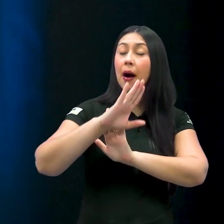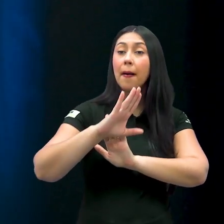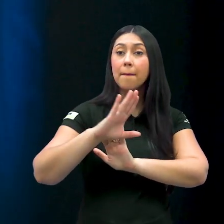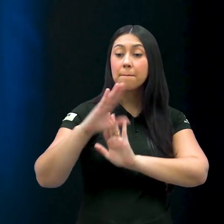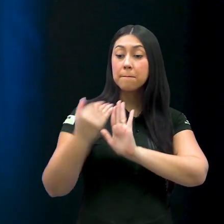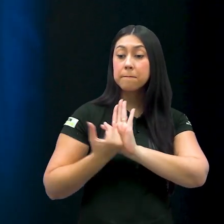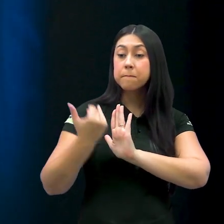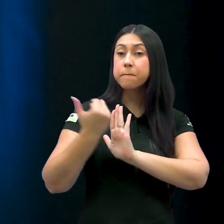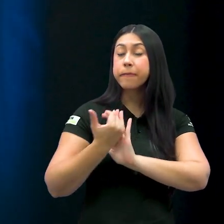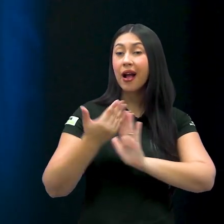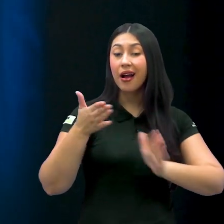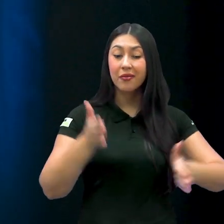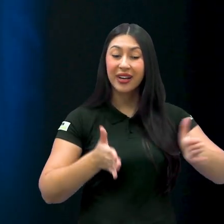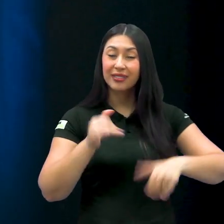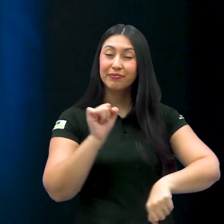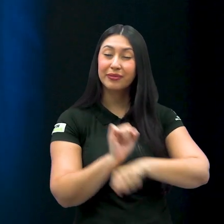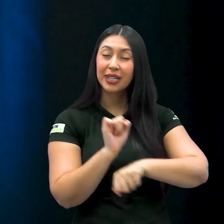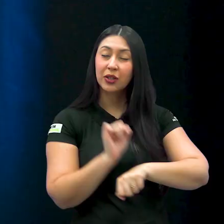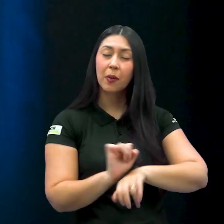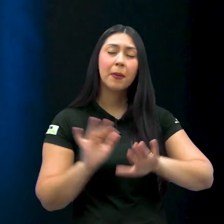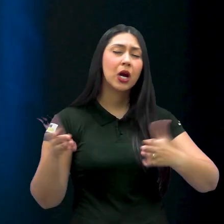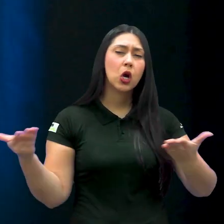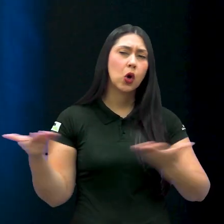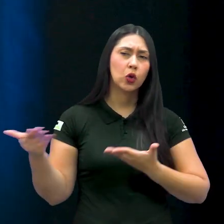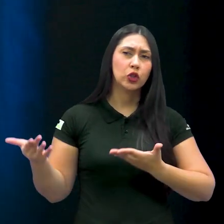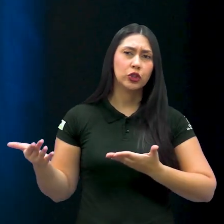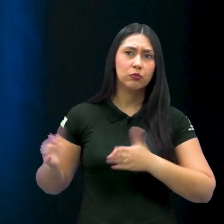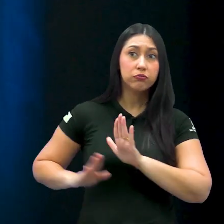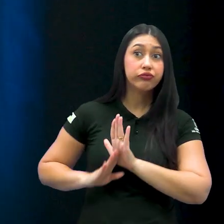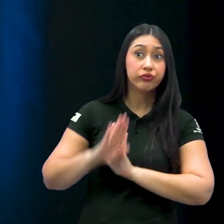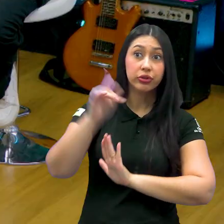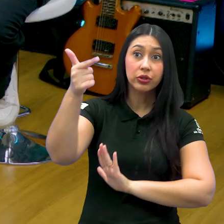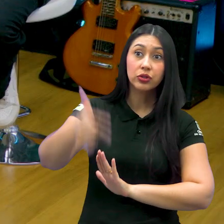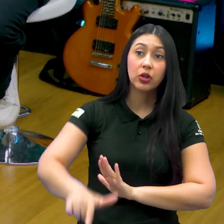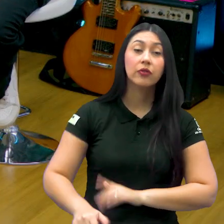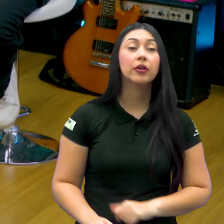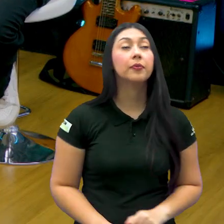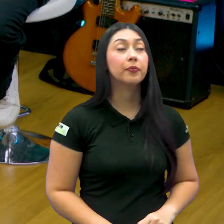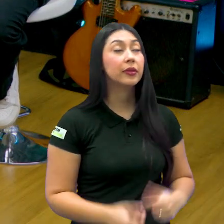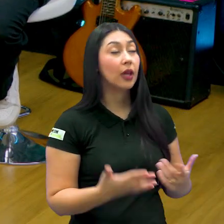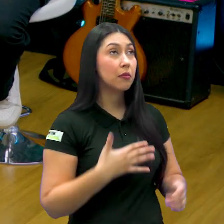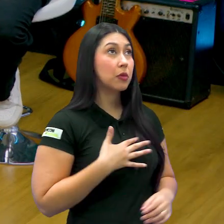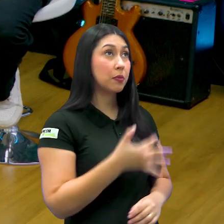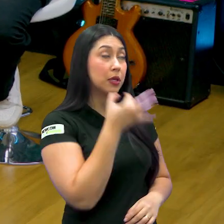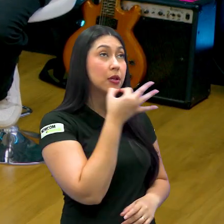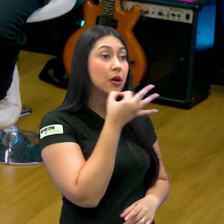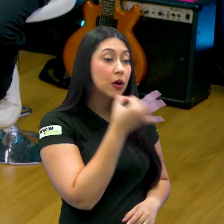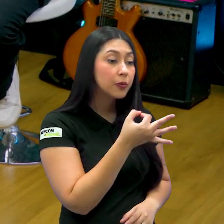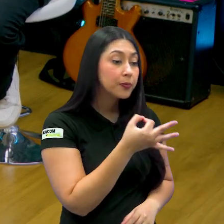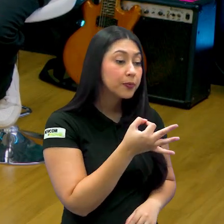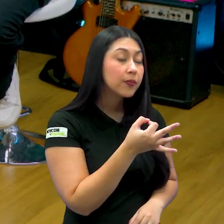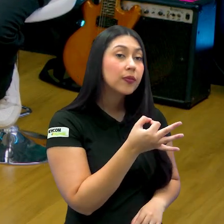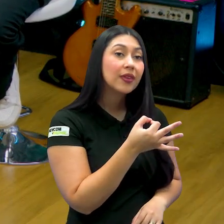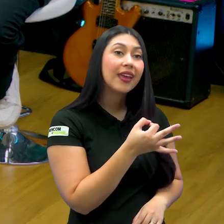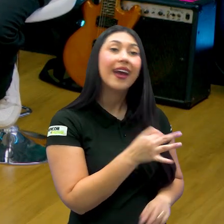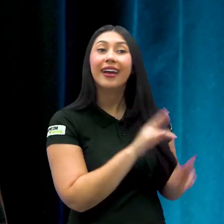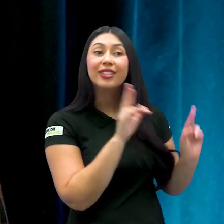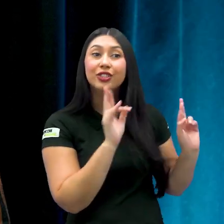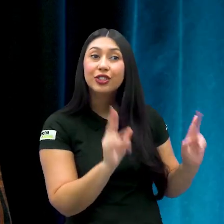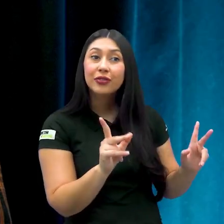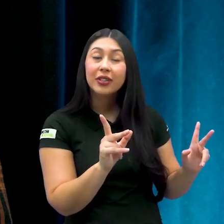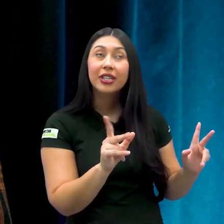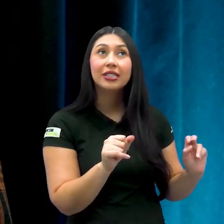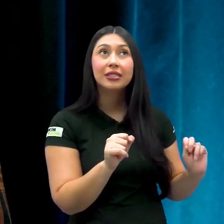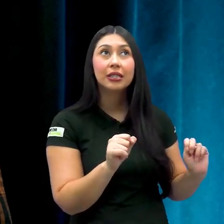deu uma parada. Você acha que hoje em dia, que eles estão voltando? Como que tá? Eu acho, por exemplo, a gente tem uma diferença. Por